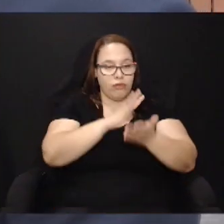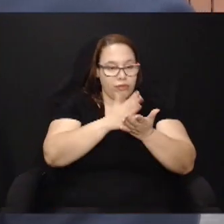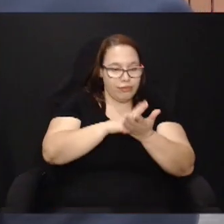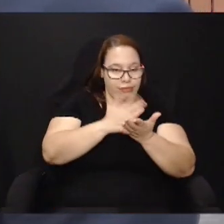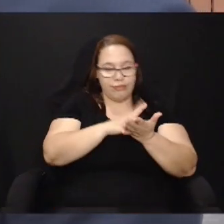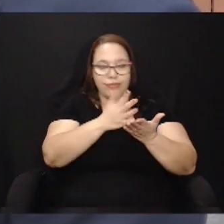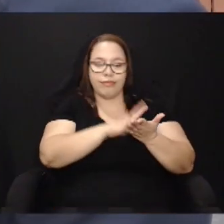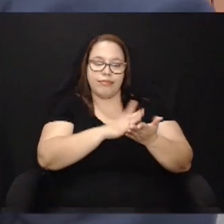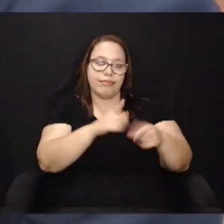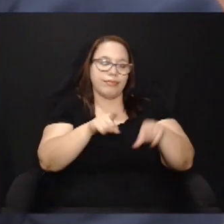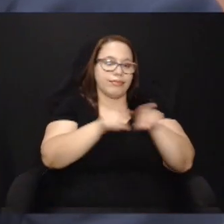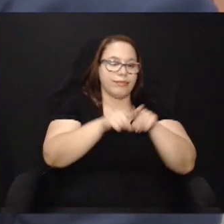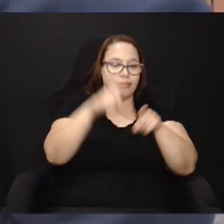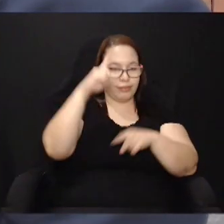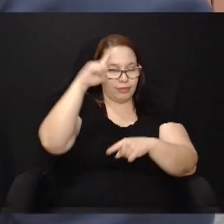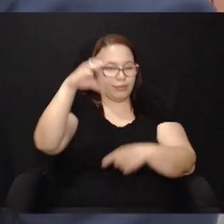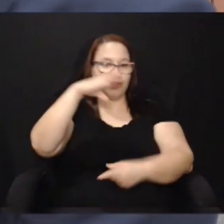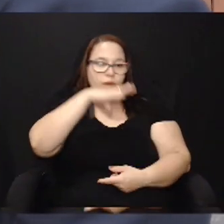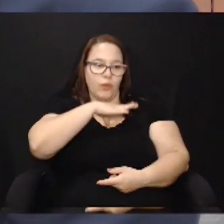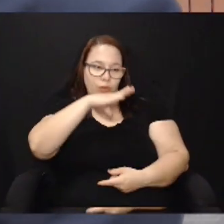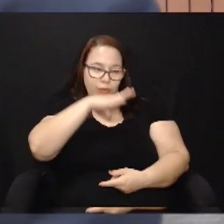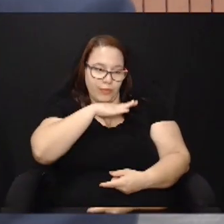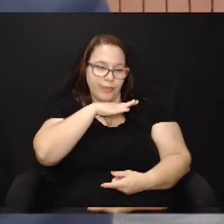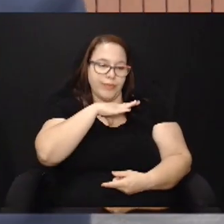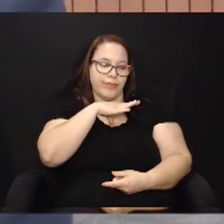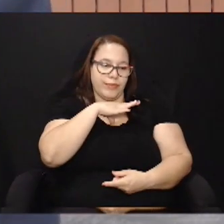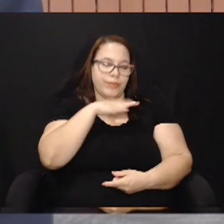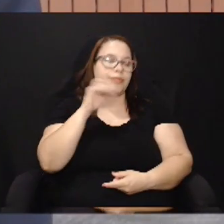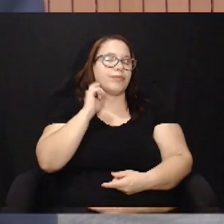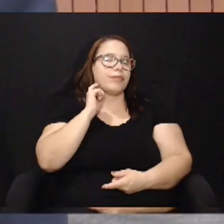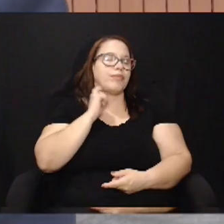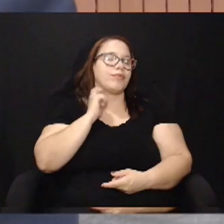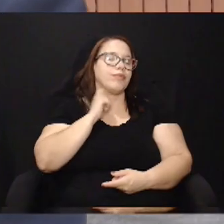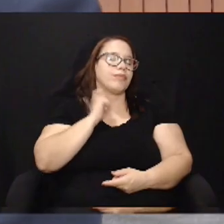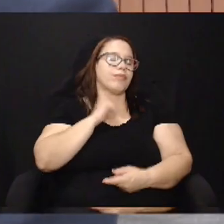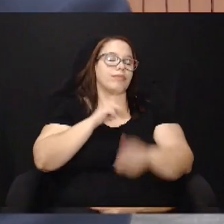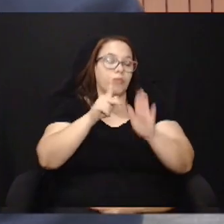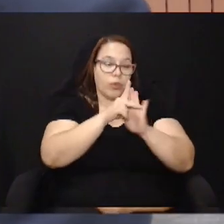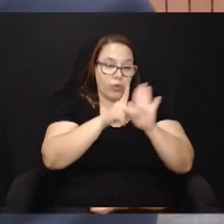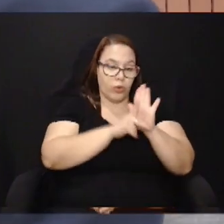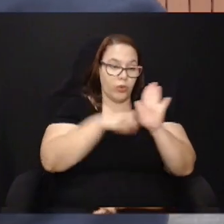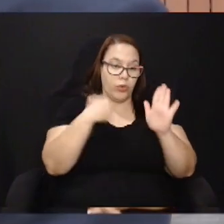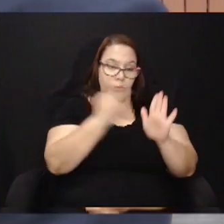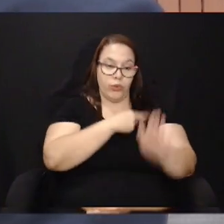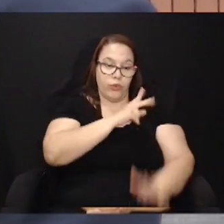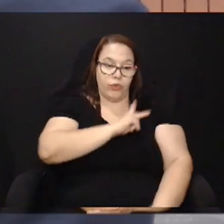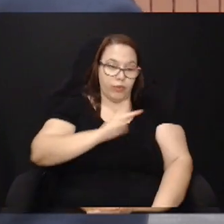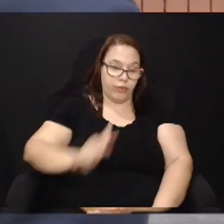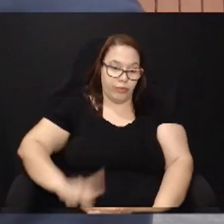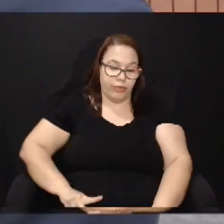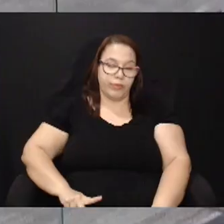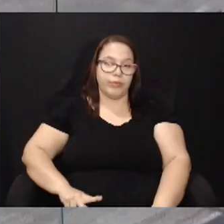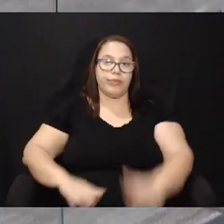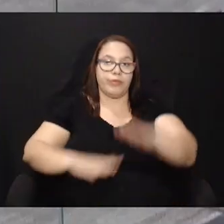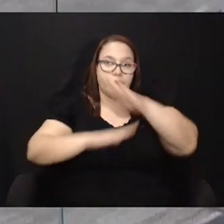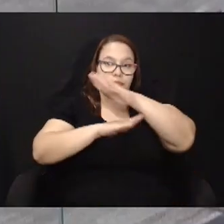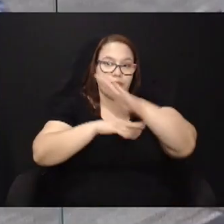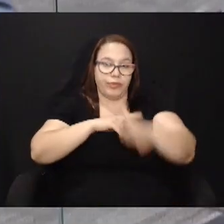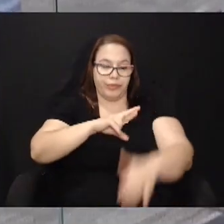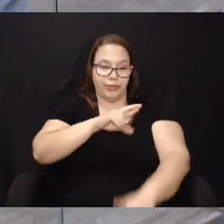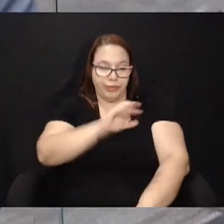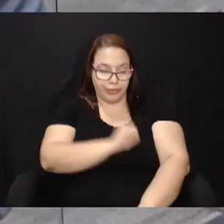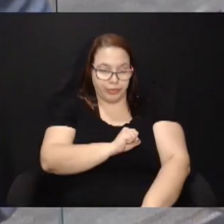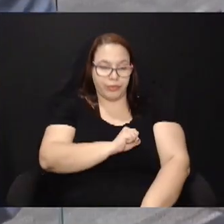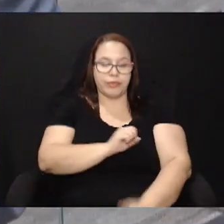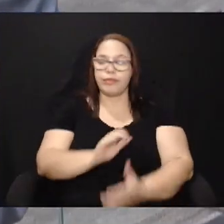instituído o Dia Municipal. E aqui tem um projeto do nosso presidente da Câmara, Luiz Rossini. Bom, lembrando